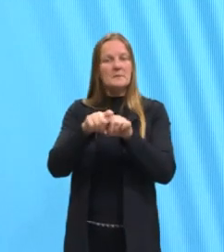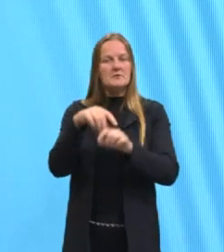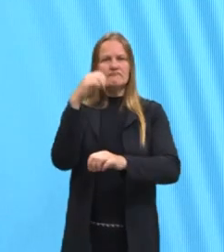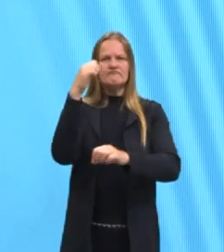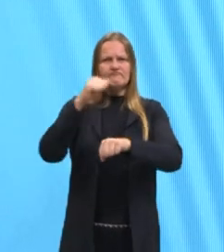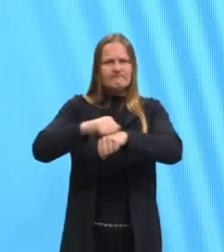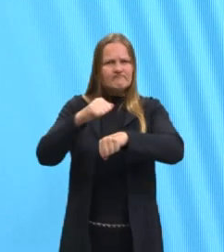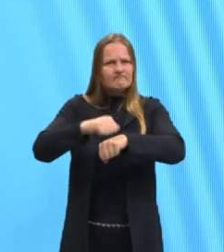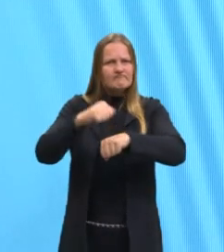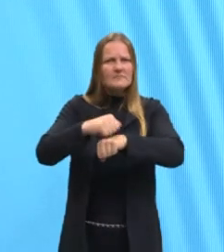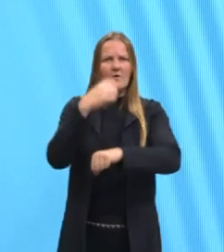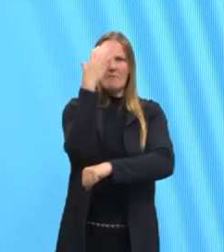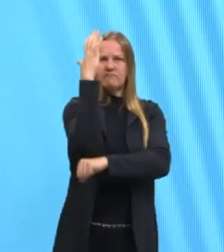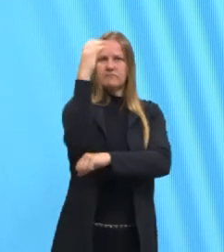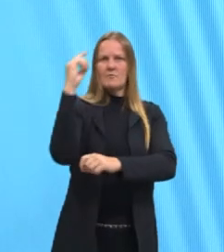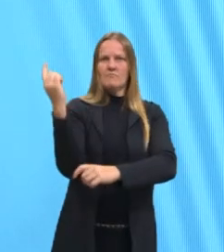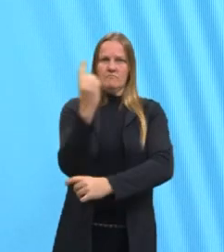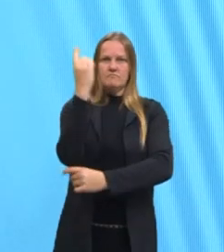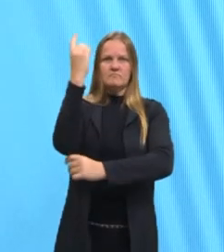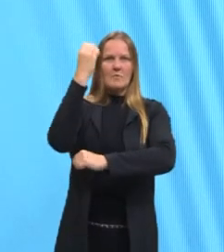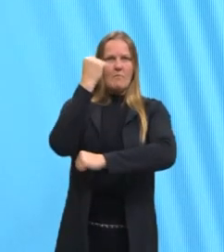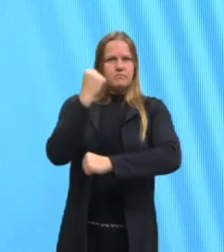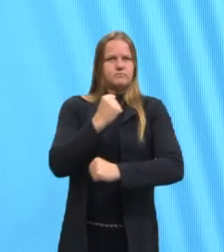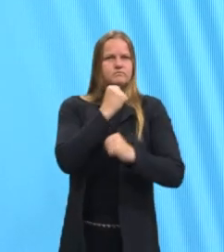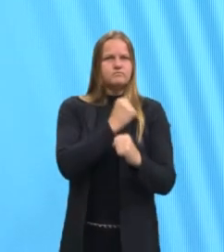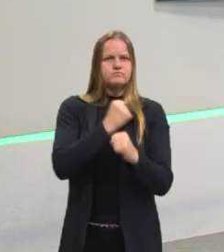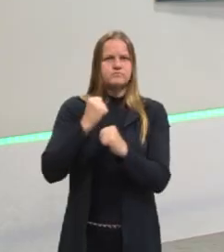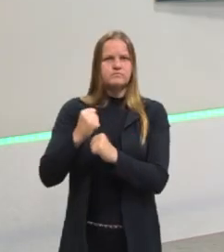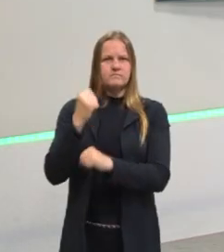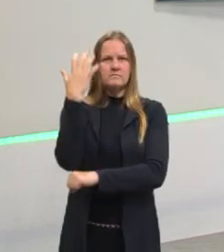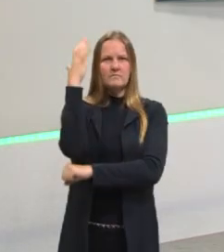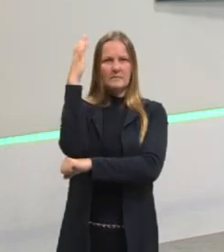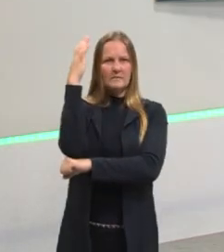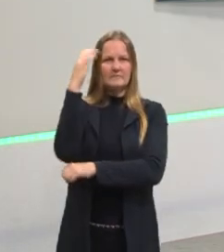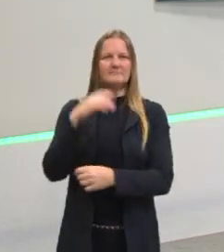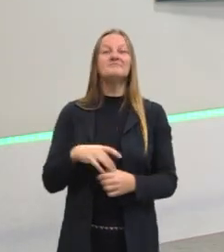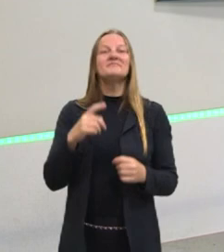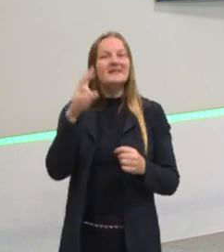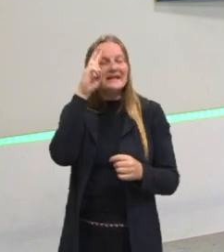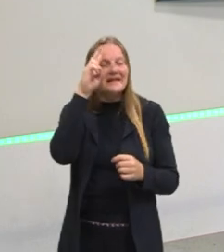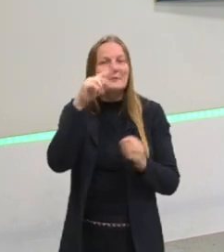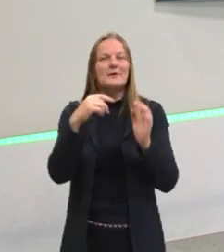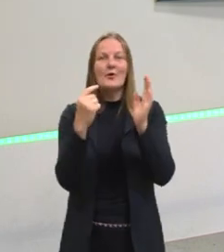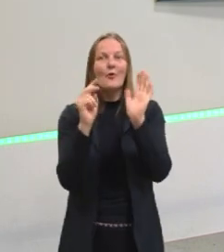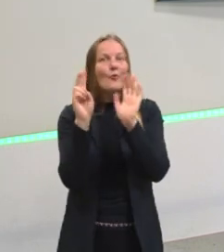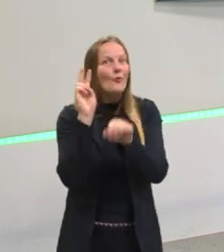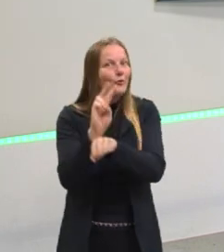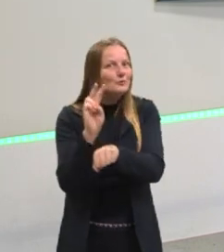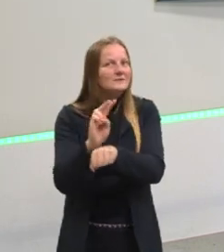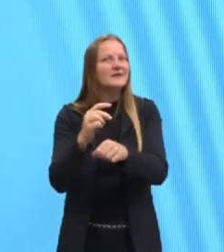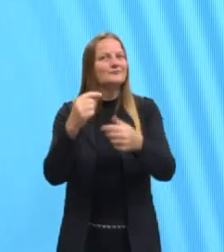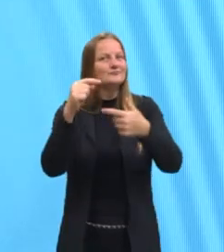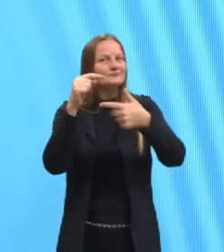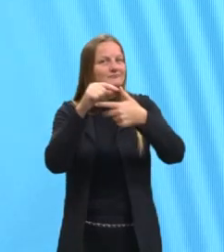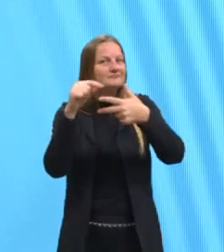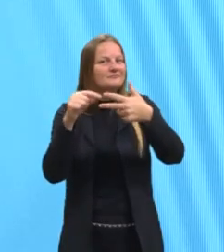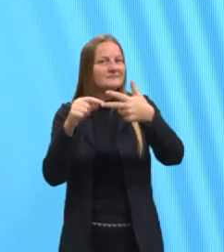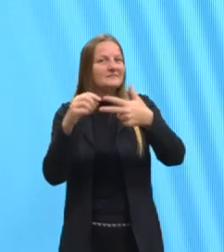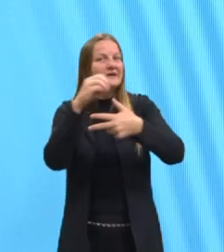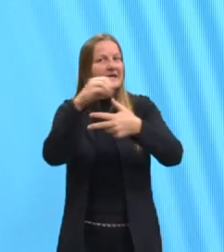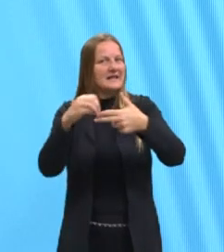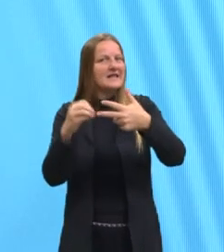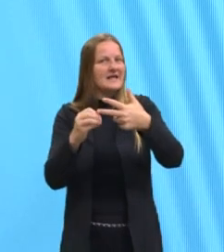tá a gurizada que é maior que é mais volumosa aquela coisa toda tá meninas então lembra disso muitas vezes pode aparecer na tua É